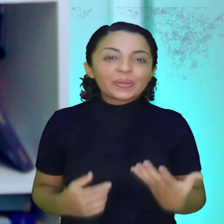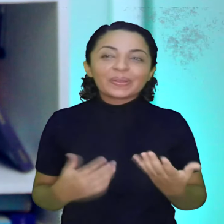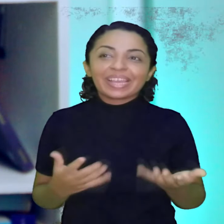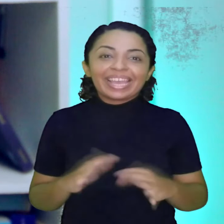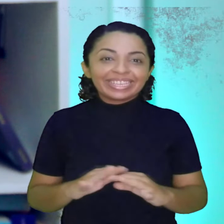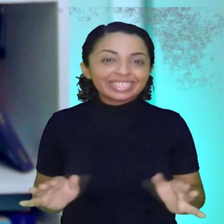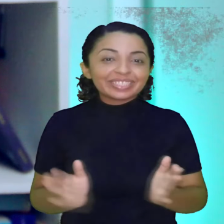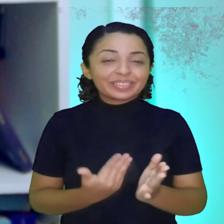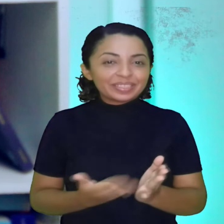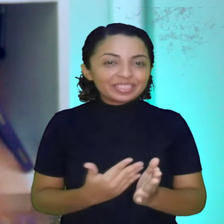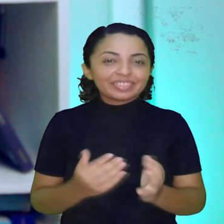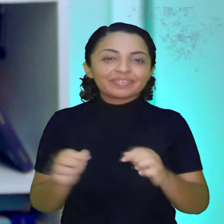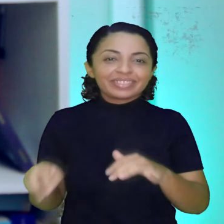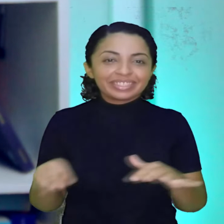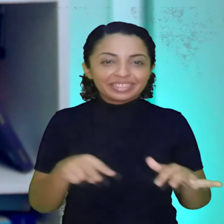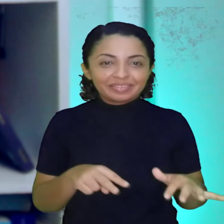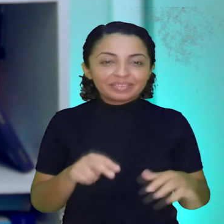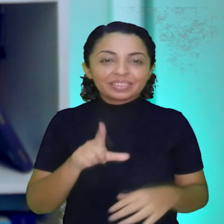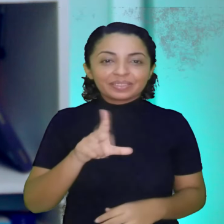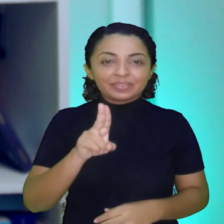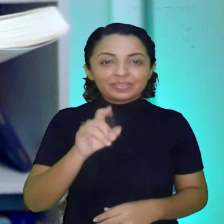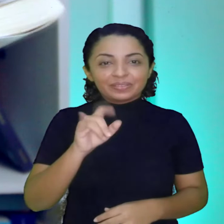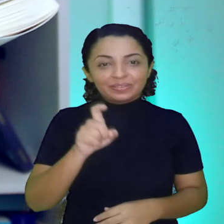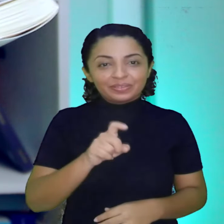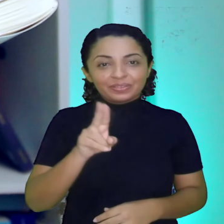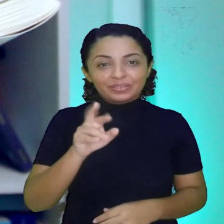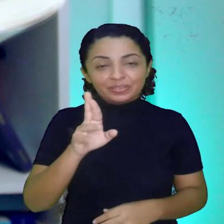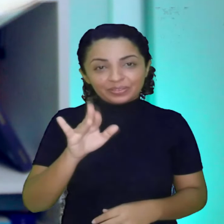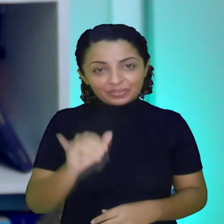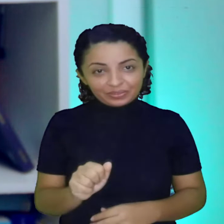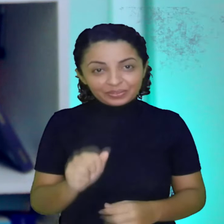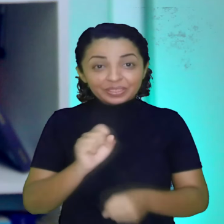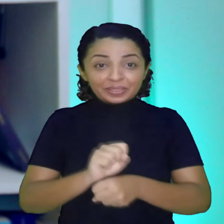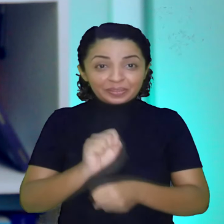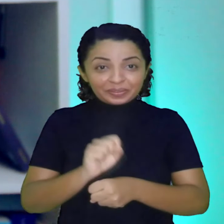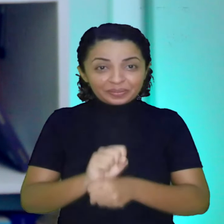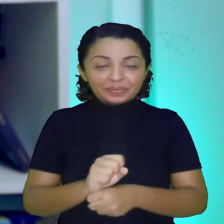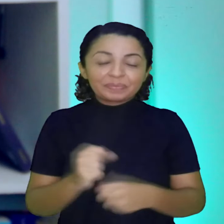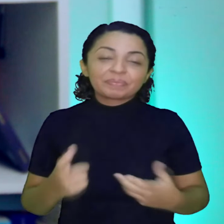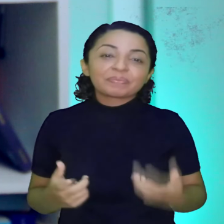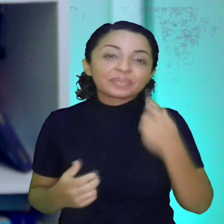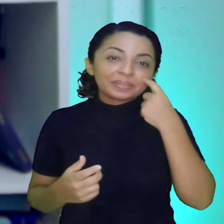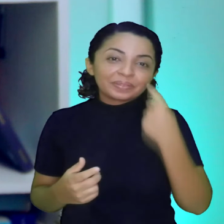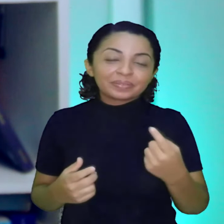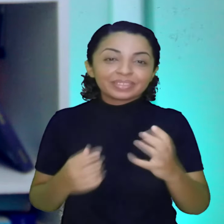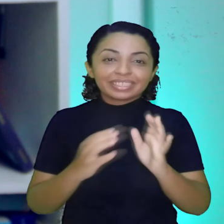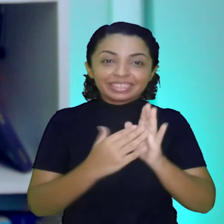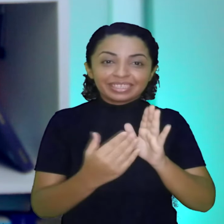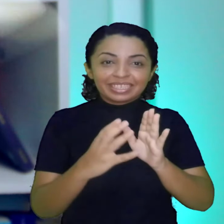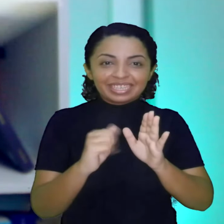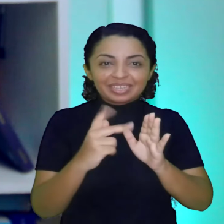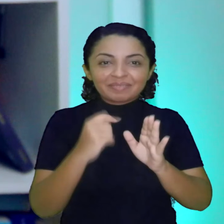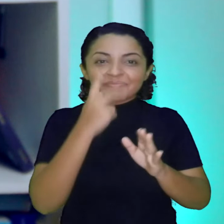isso. Nosso livro da semana, Luxúria, da Raven Leilani. Vamos aguardar. Eu adorei essa capa aqui. Essa capa bem